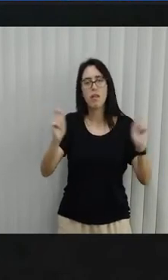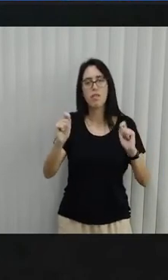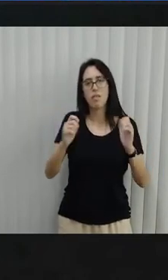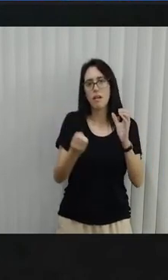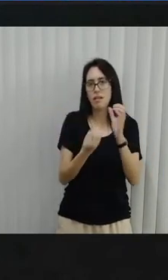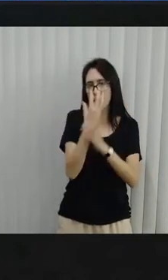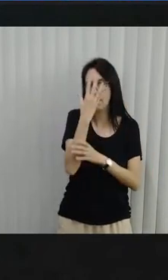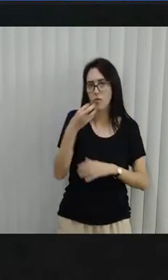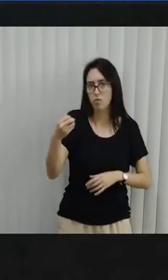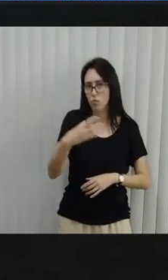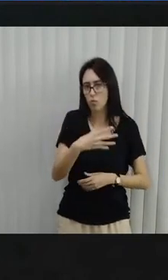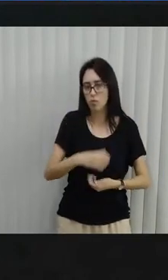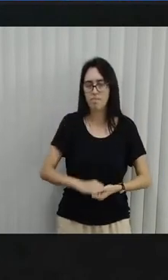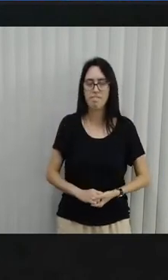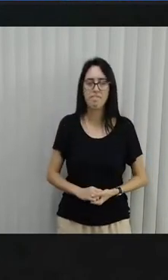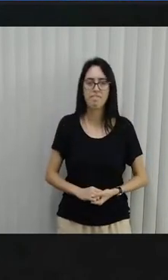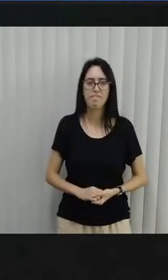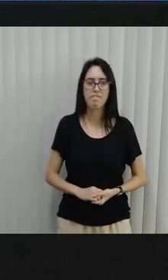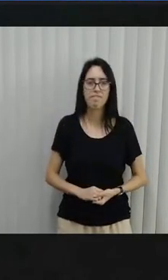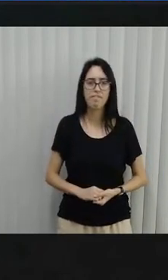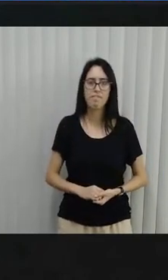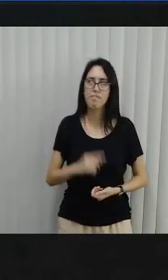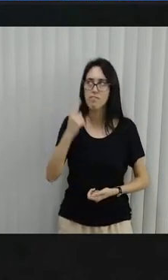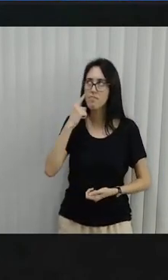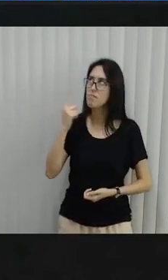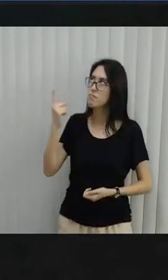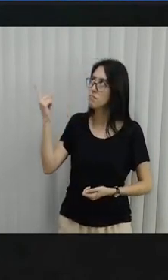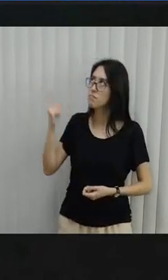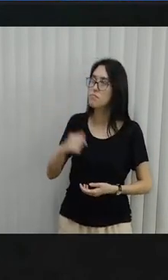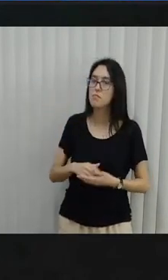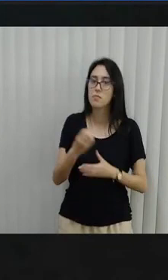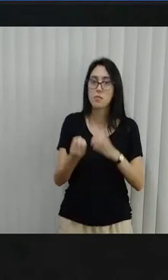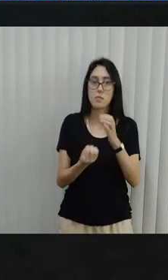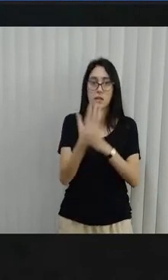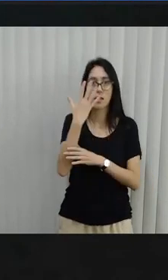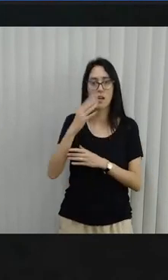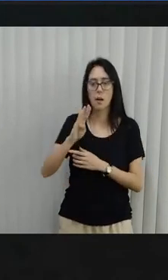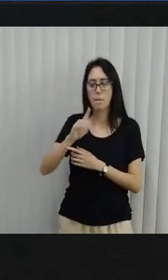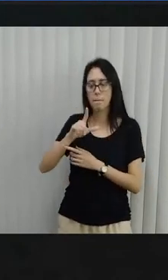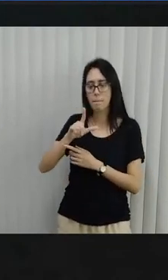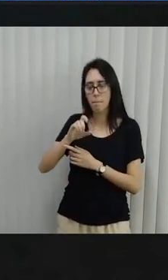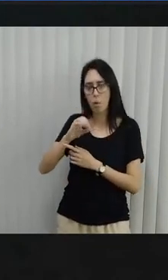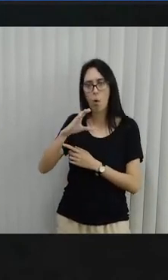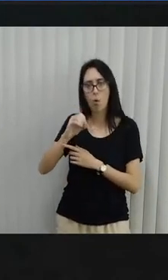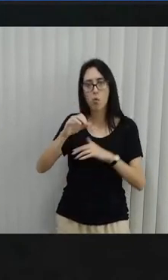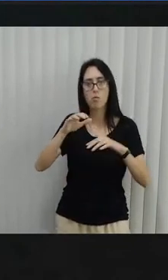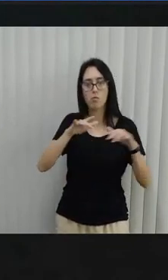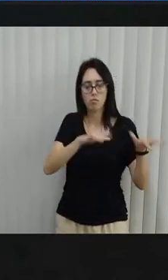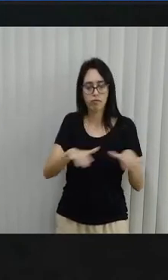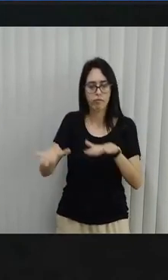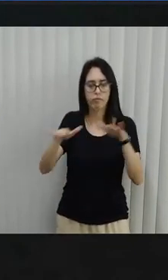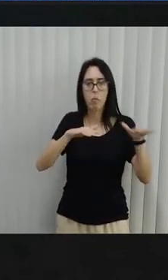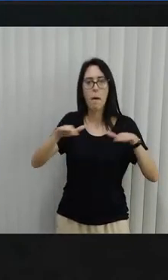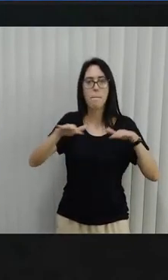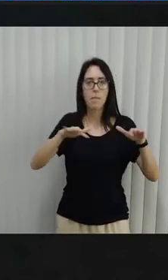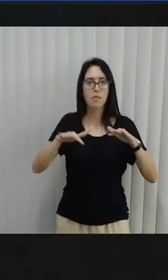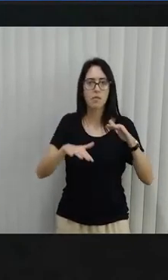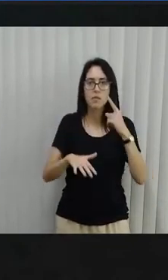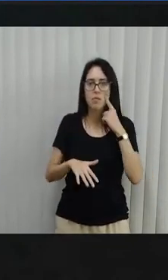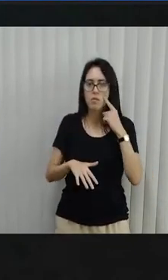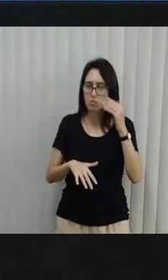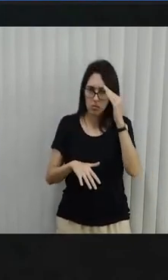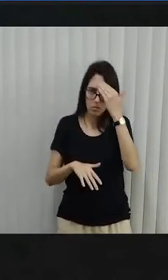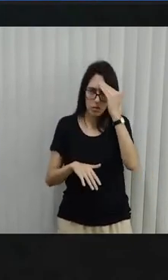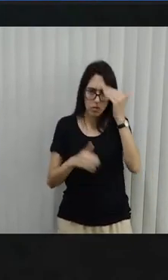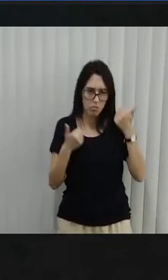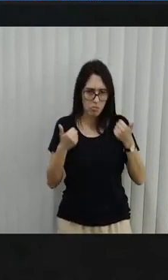novo, né? E aqui, ó, nessa parte dos meus blocos, criar um bloco mover chão, beleza? Fez sentido?